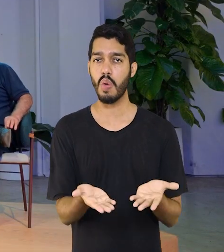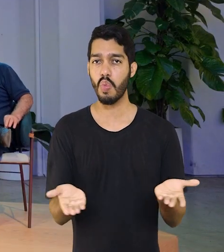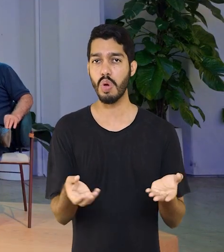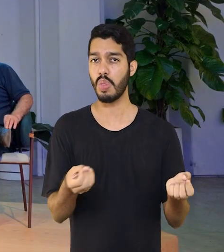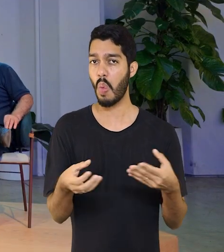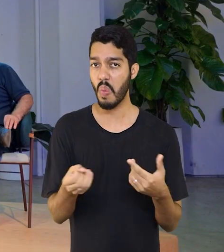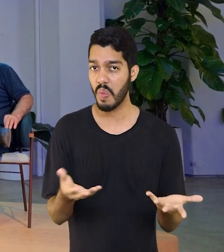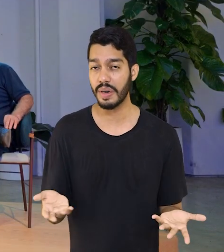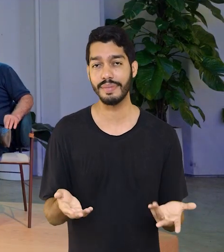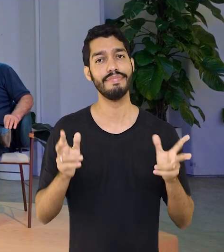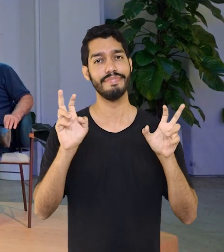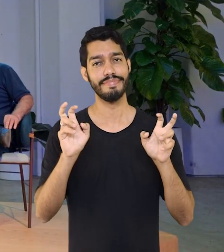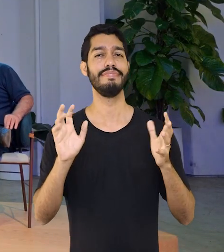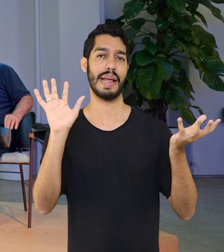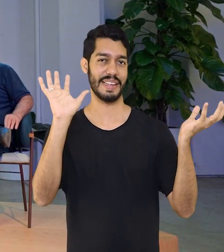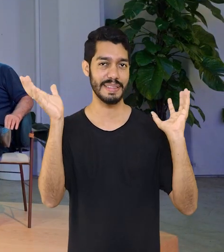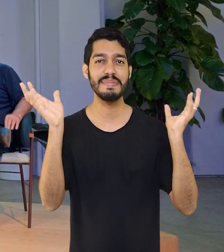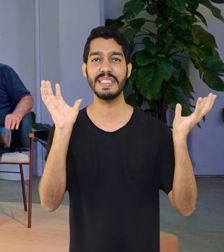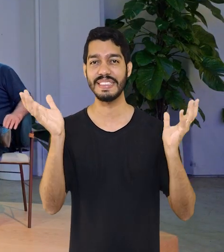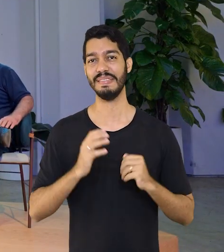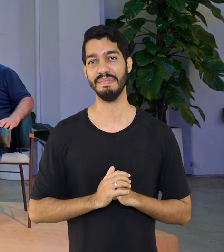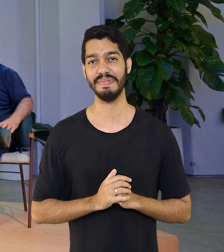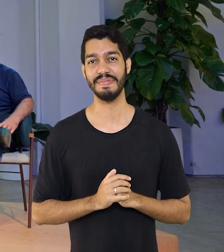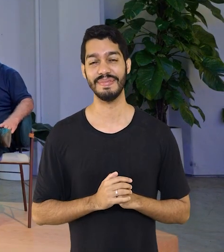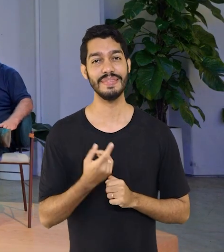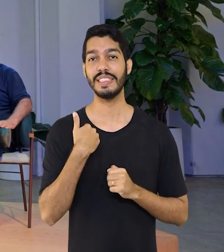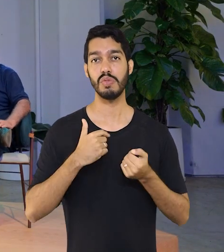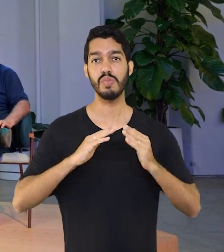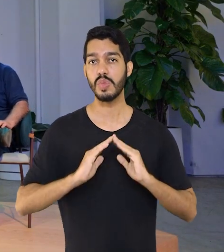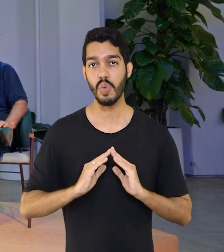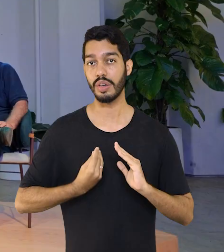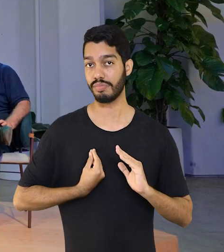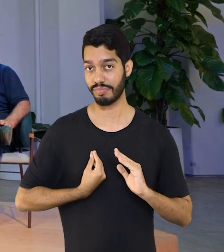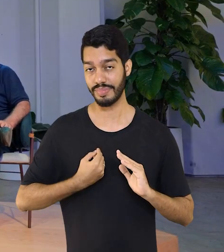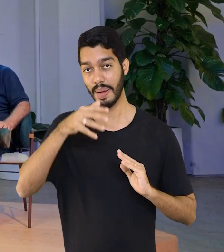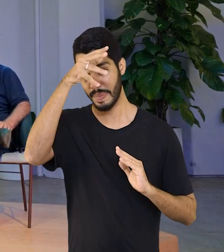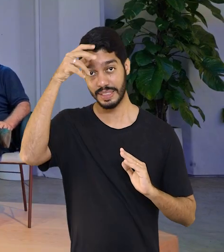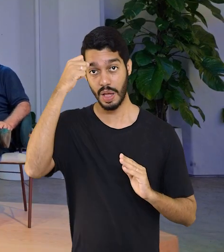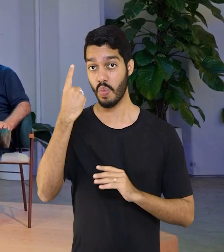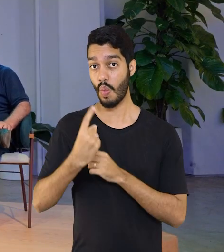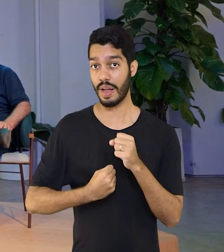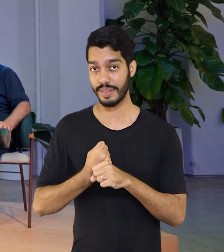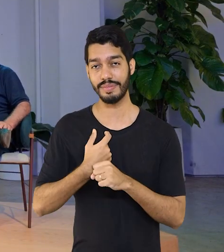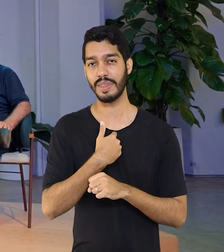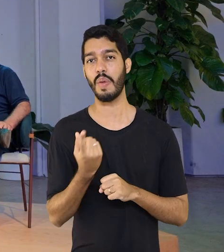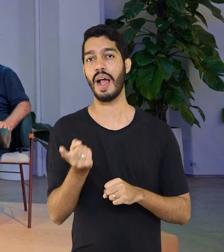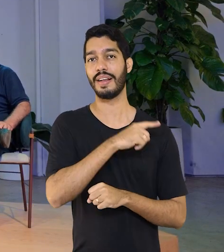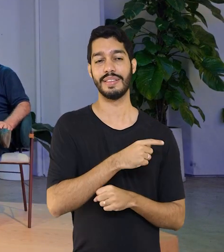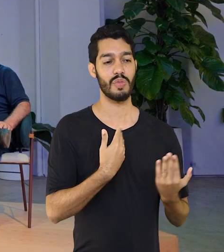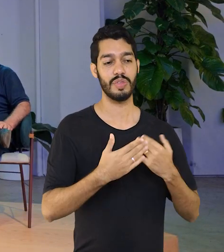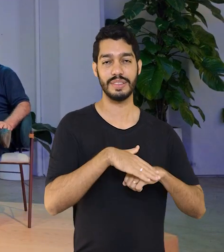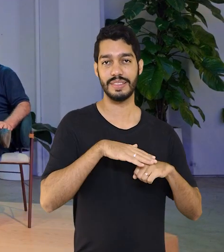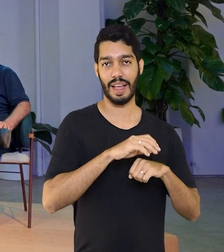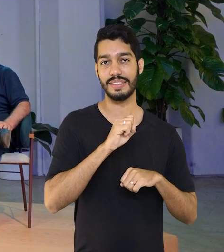estudando agora, estou entendendo agora, que são as questões climáticas. Eu morei 1 ano em Manaus, estava conversando ali com o